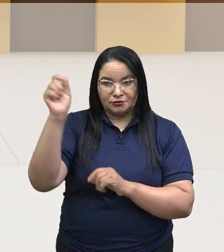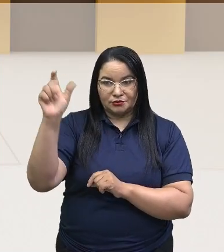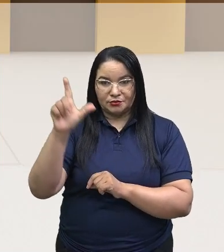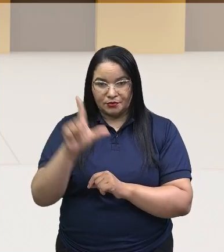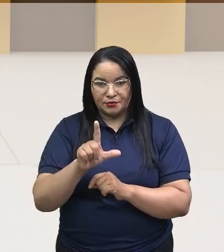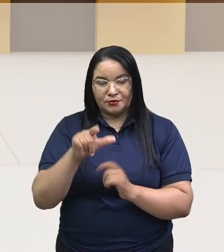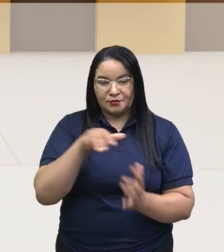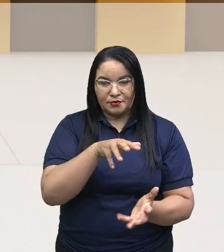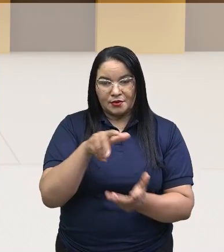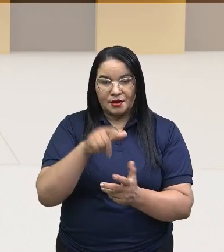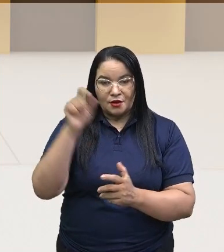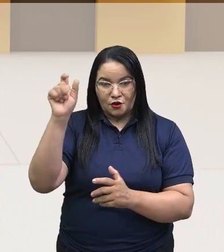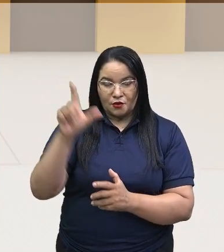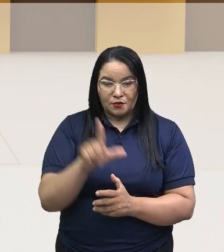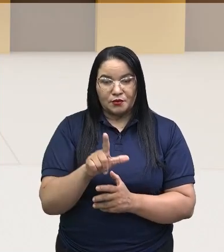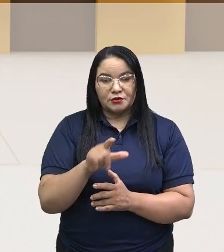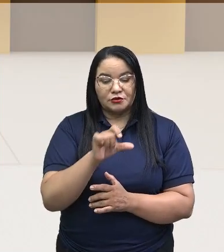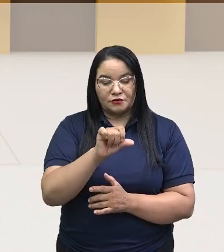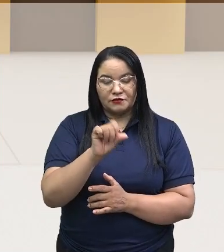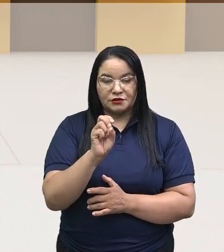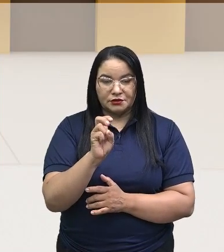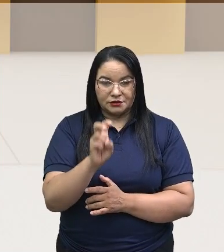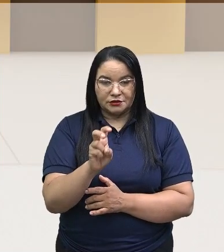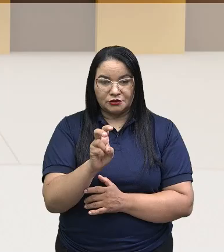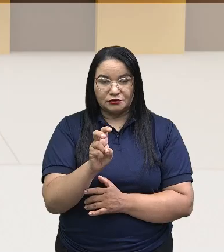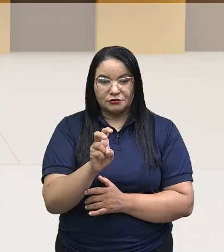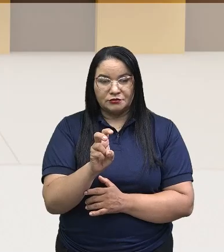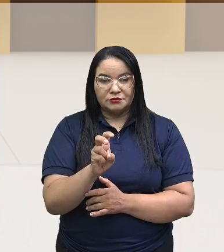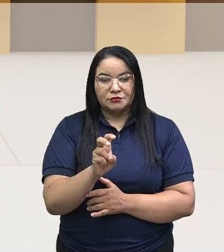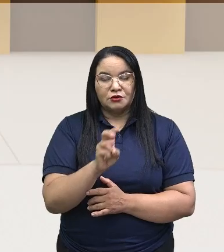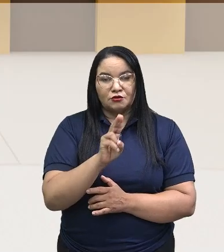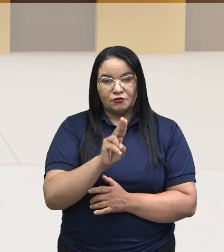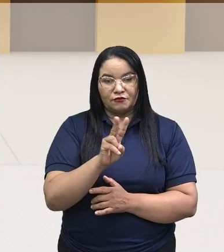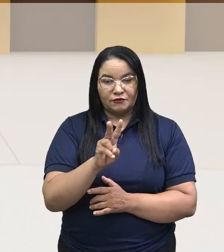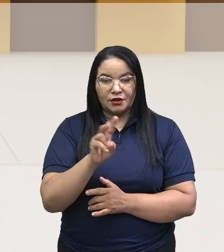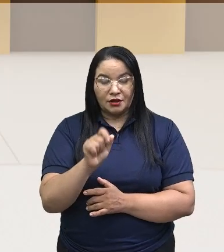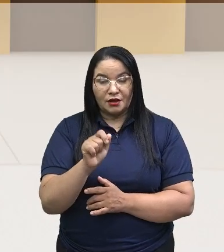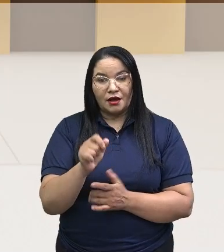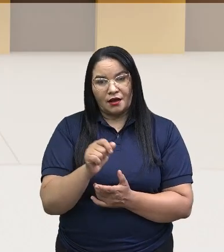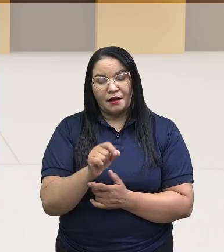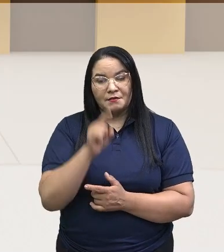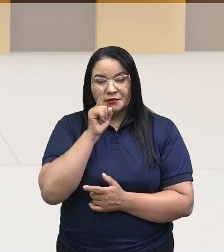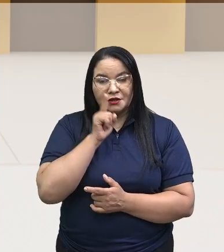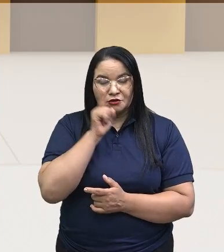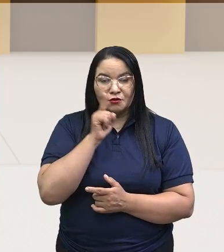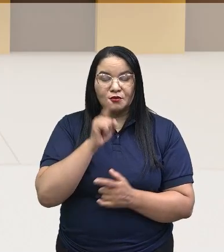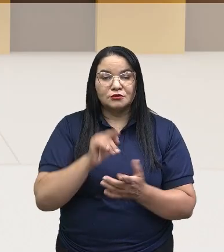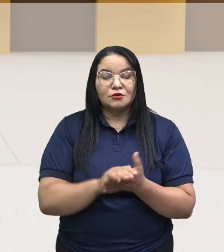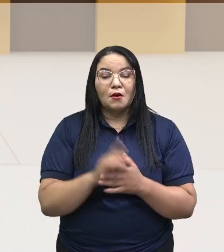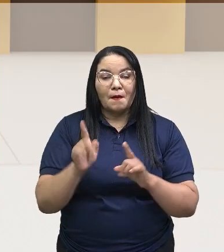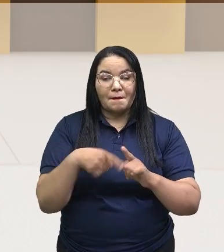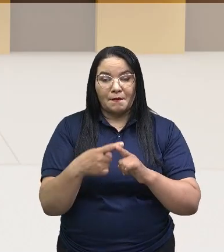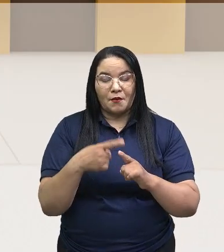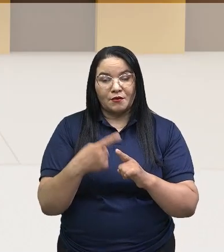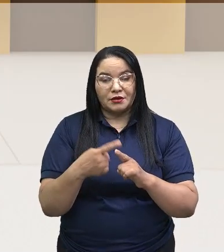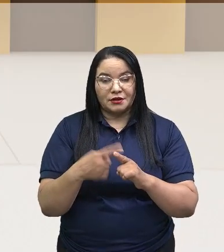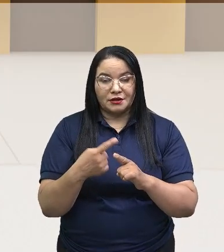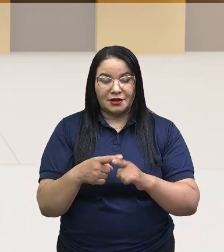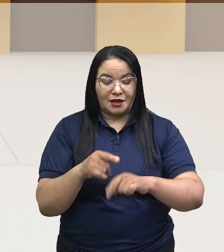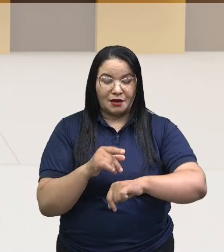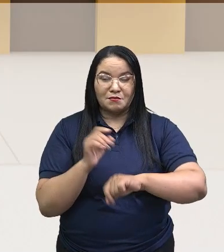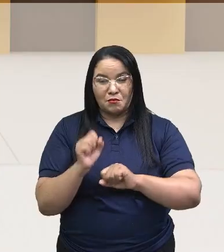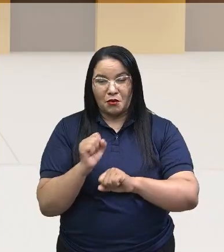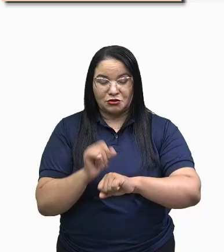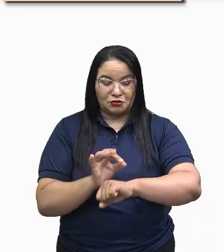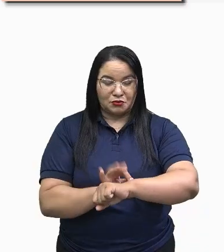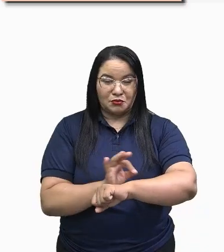Então, 95% é UVA. Ela é perigosa? né? Verdade. Ela não queima, mas ela acaba degradando a pele. Olha